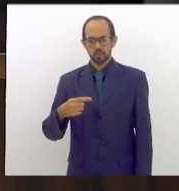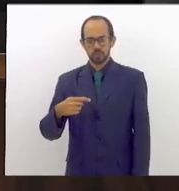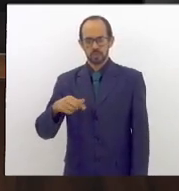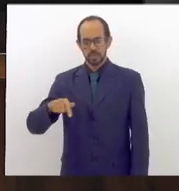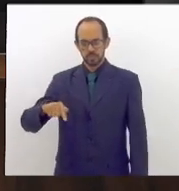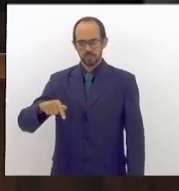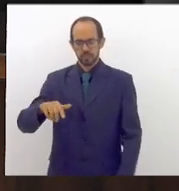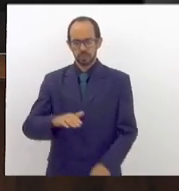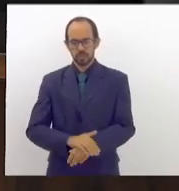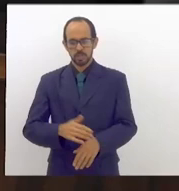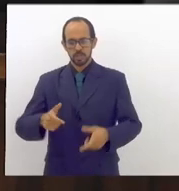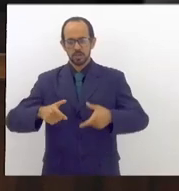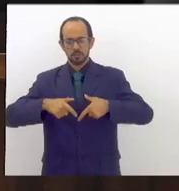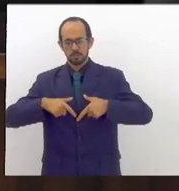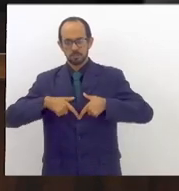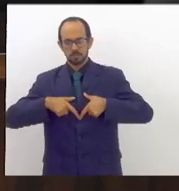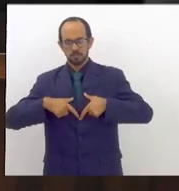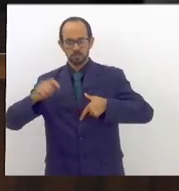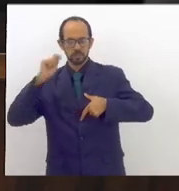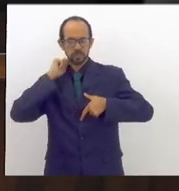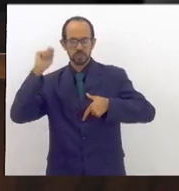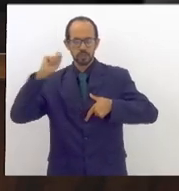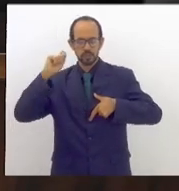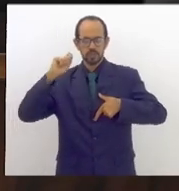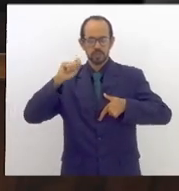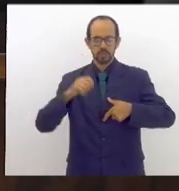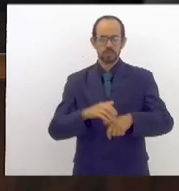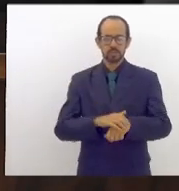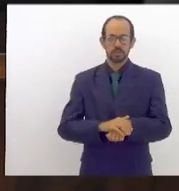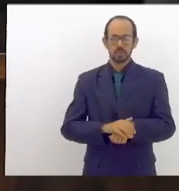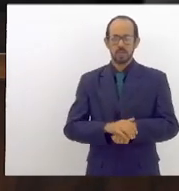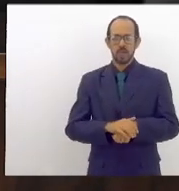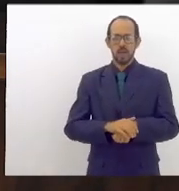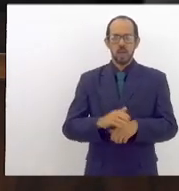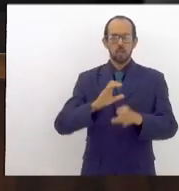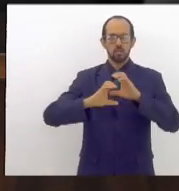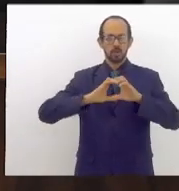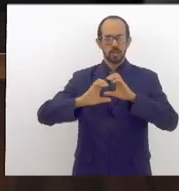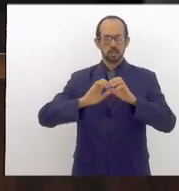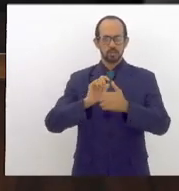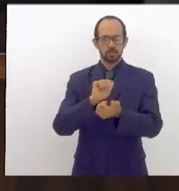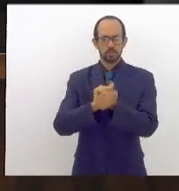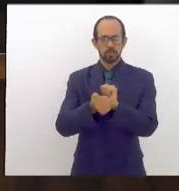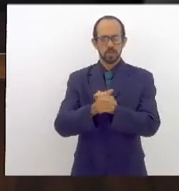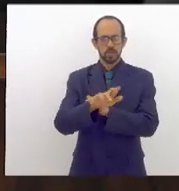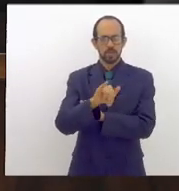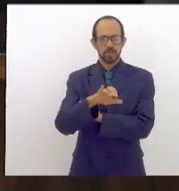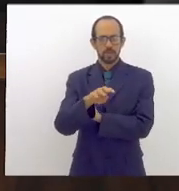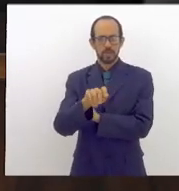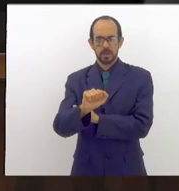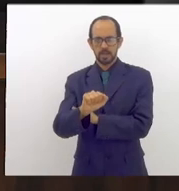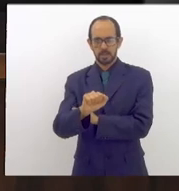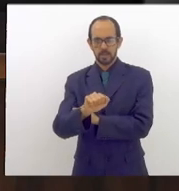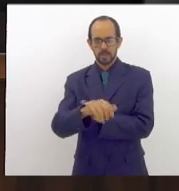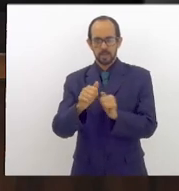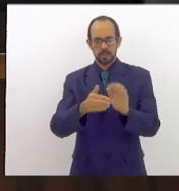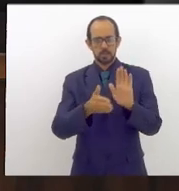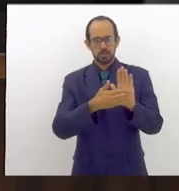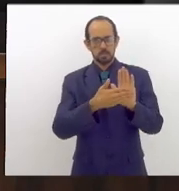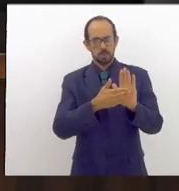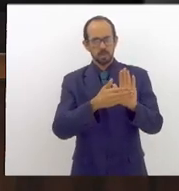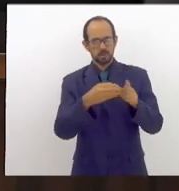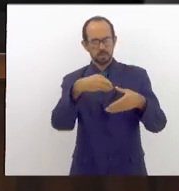consegue diploma ao comunicador esportivo rica Perroni parecida comissão de normas internas e proporções externas